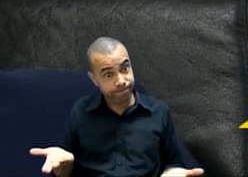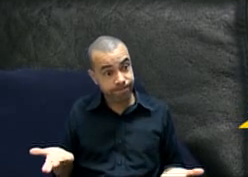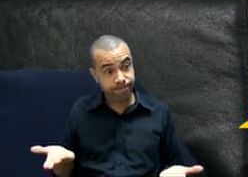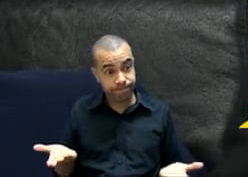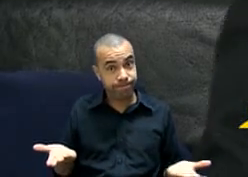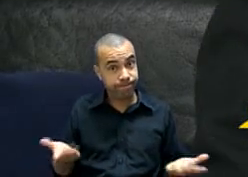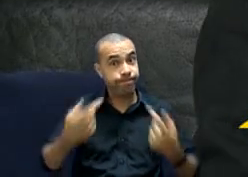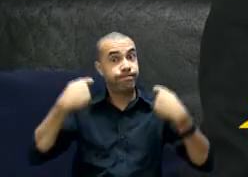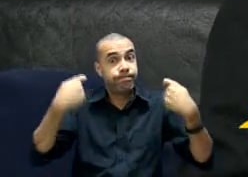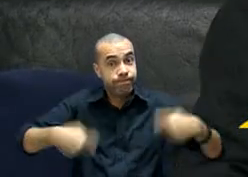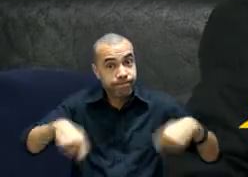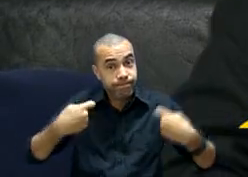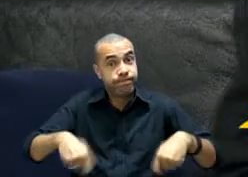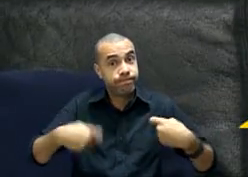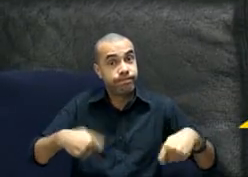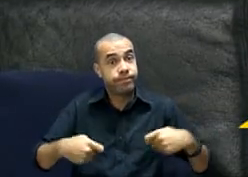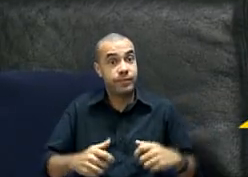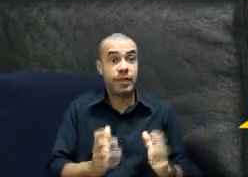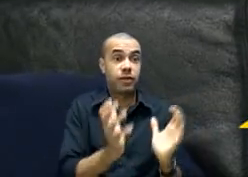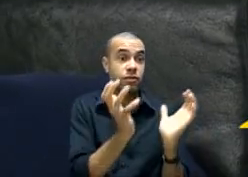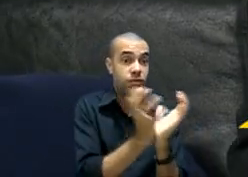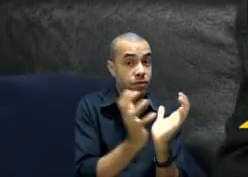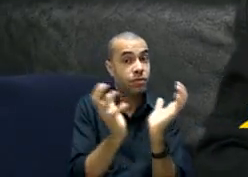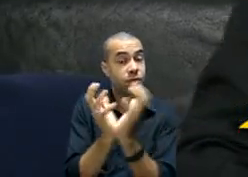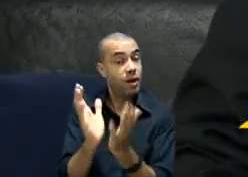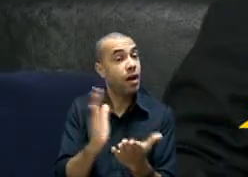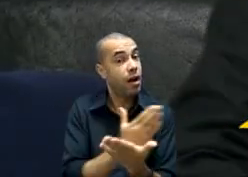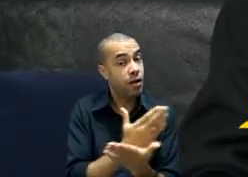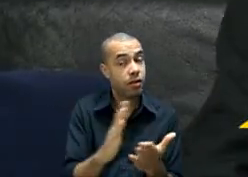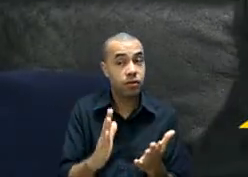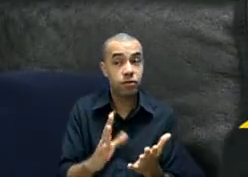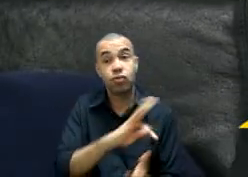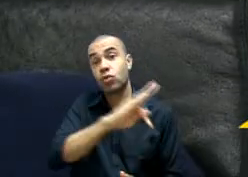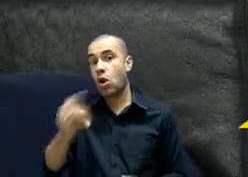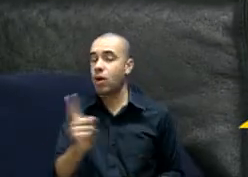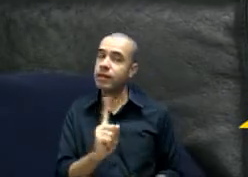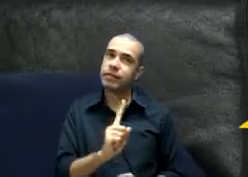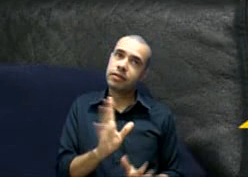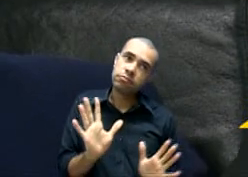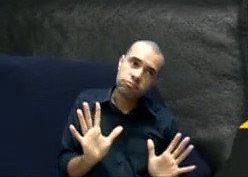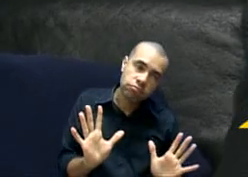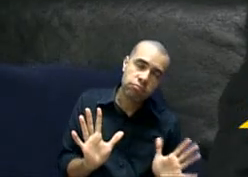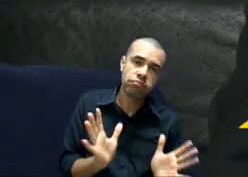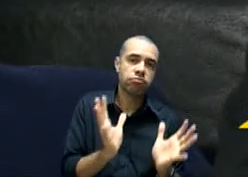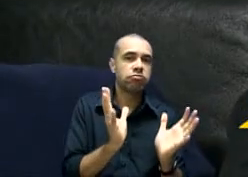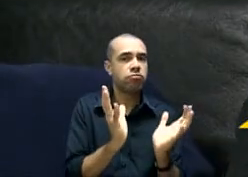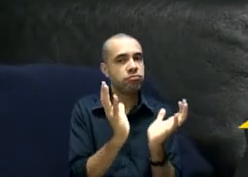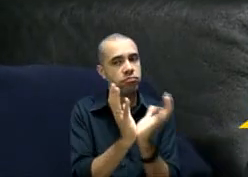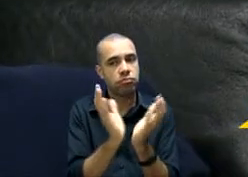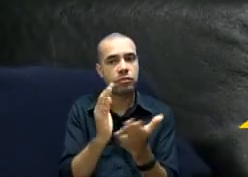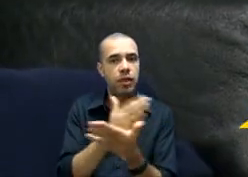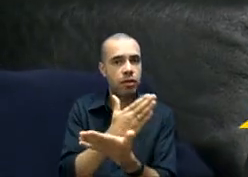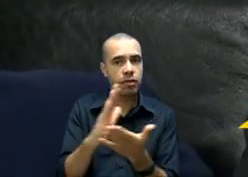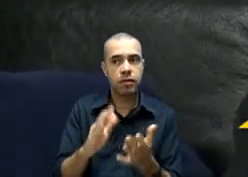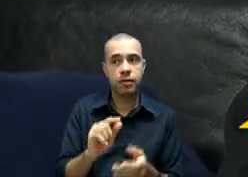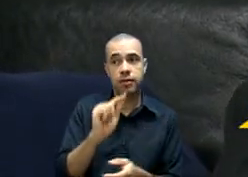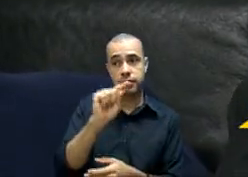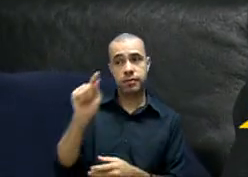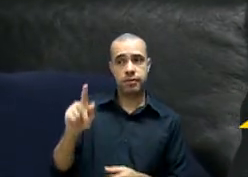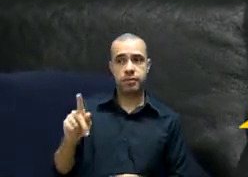há necessidade de alguns grupos, não digo todos, que fique bem claro aqui aos petistas de